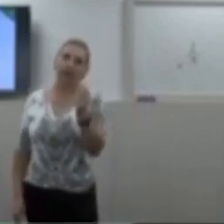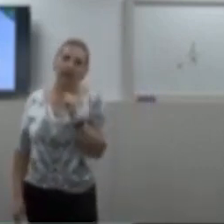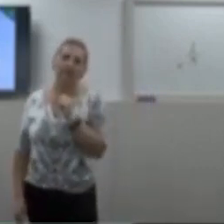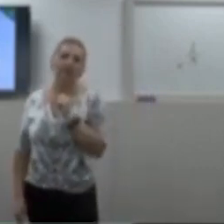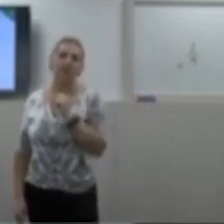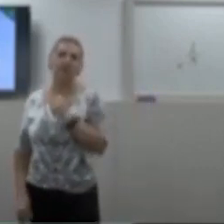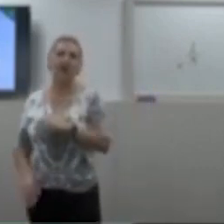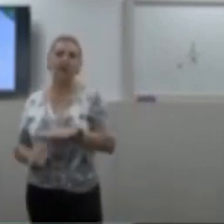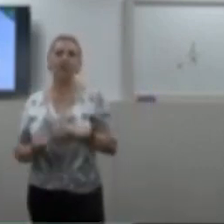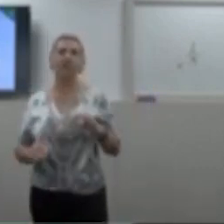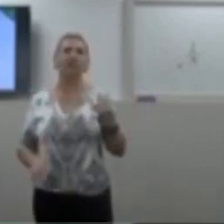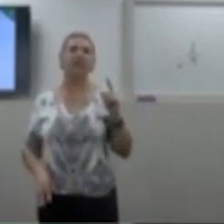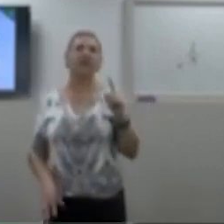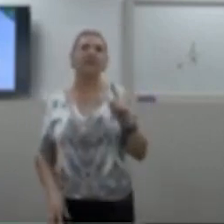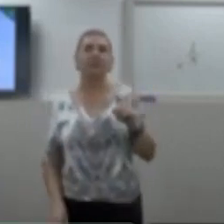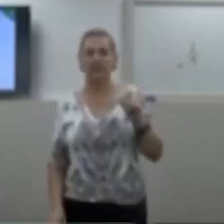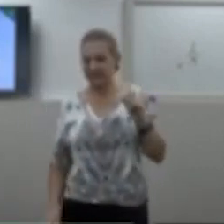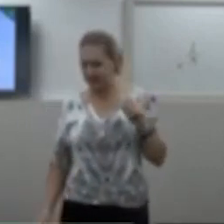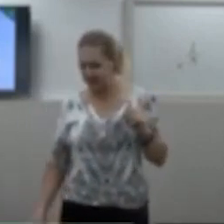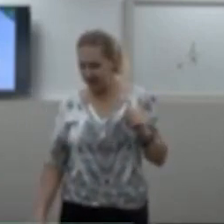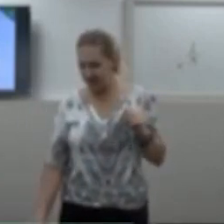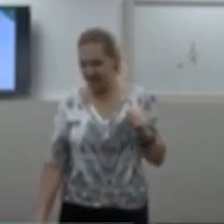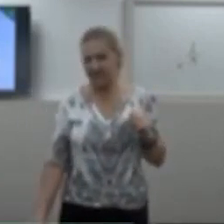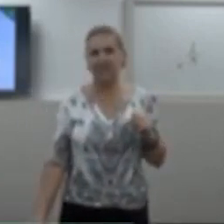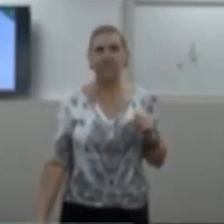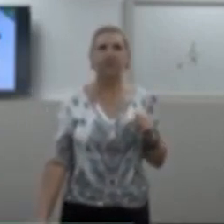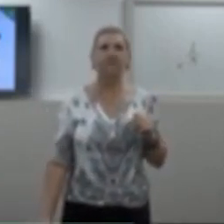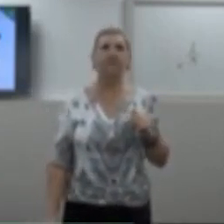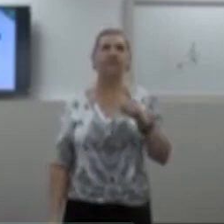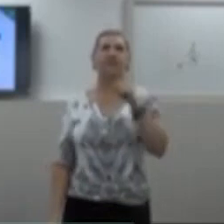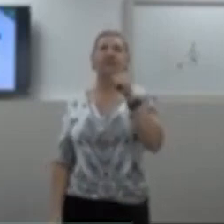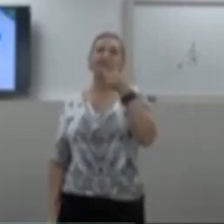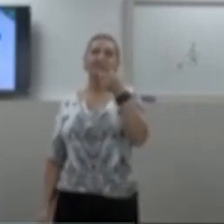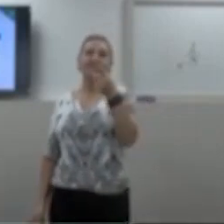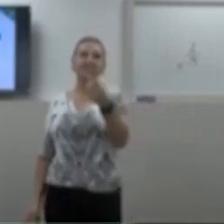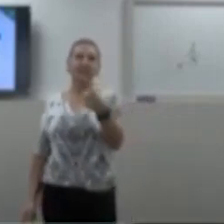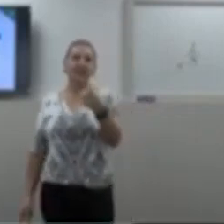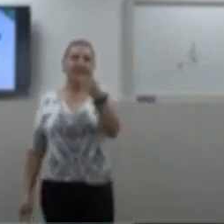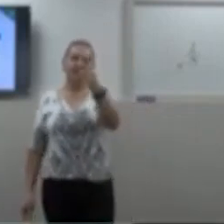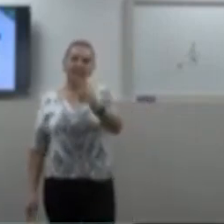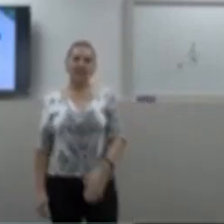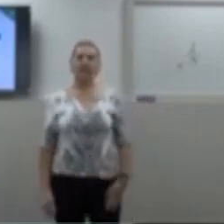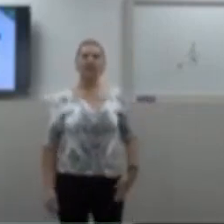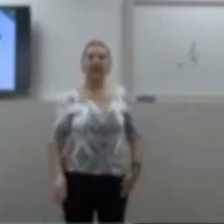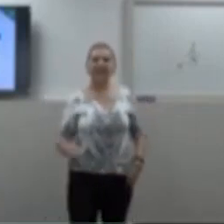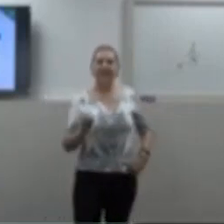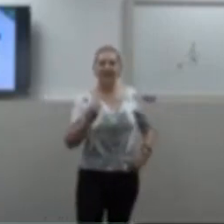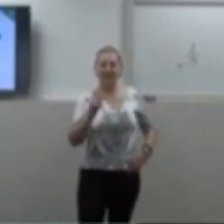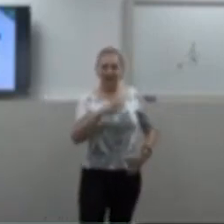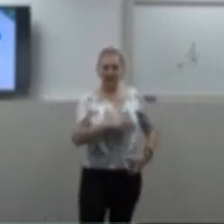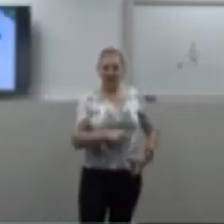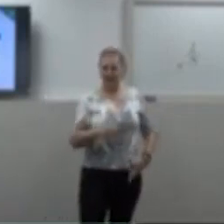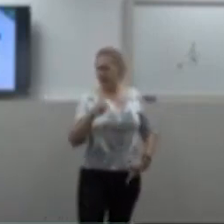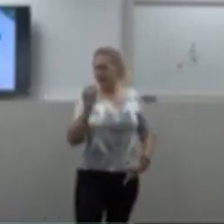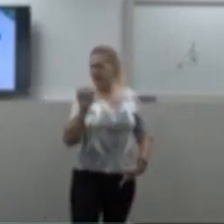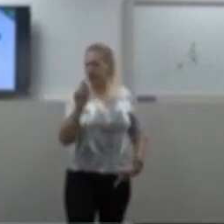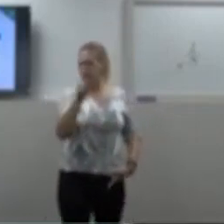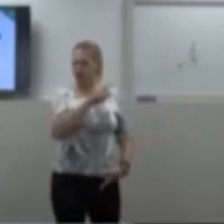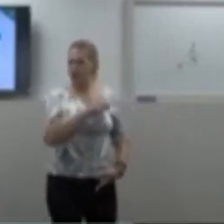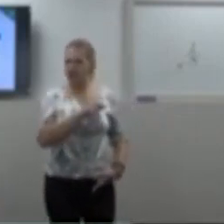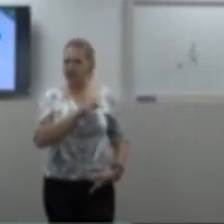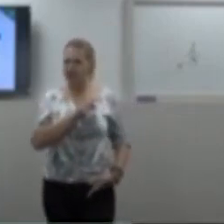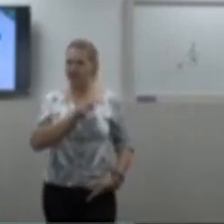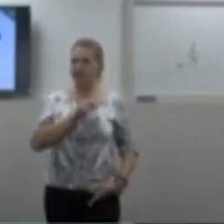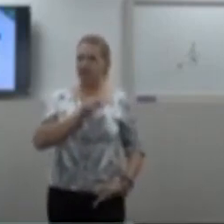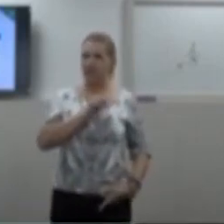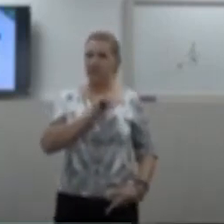quilo é fracionário, ou seja, a resposta certa é a resposta C, fracionário e